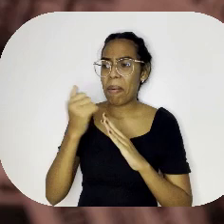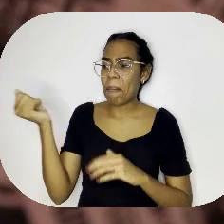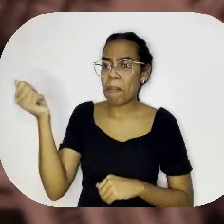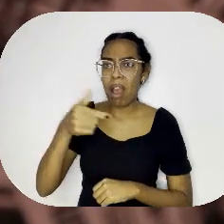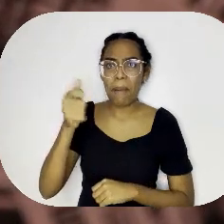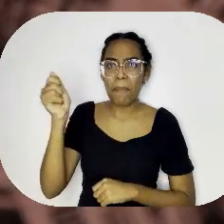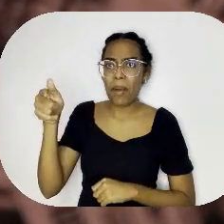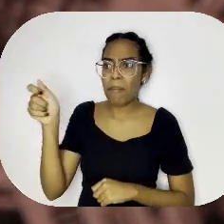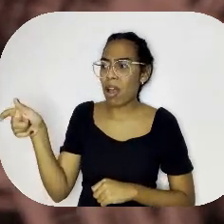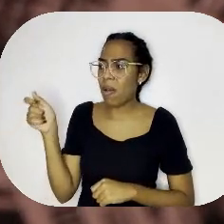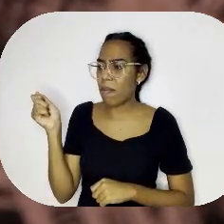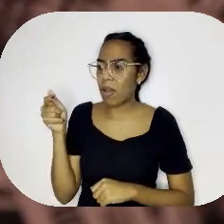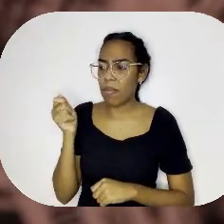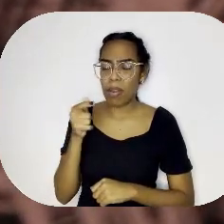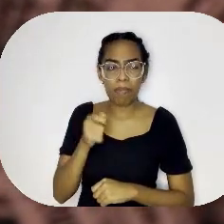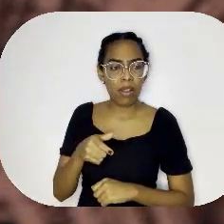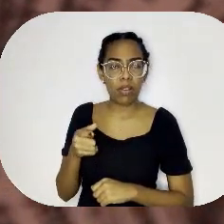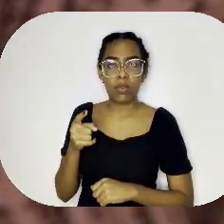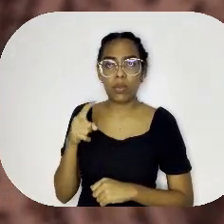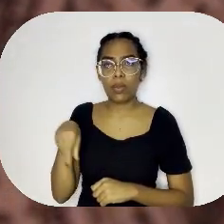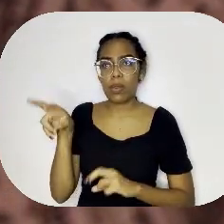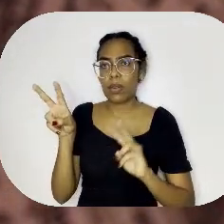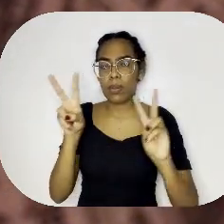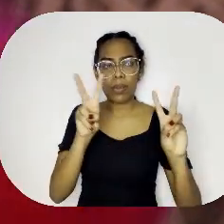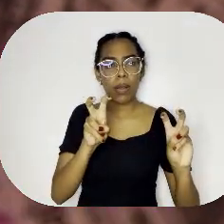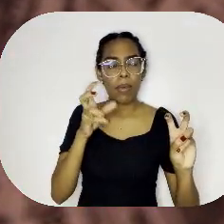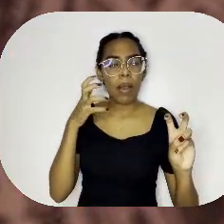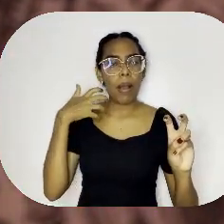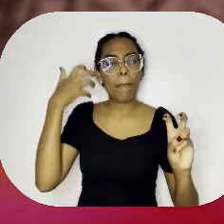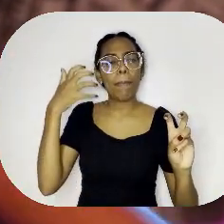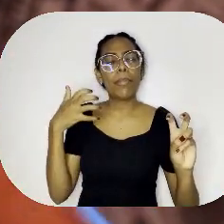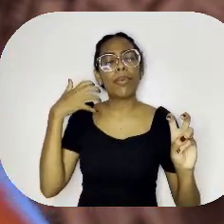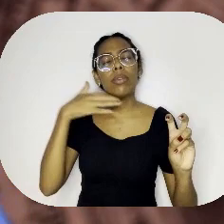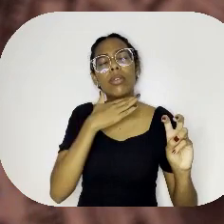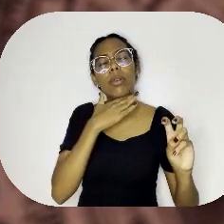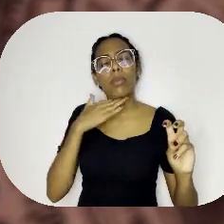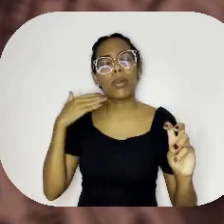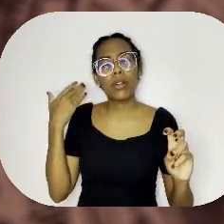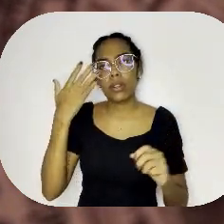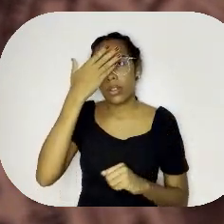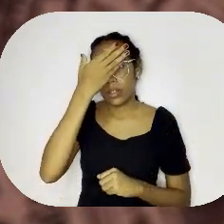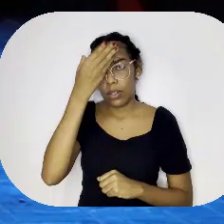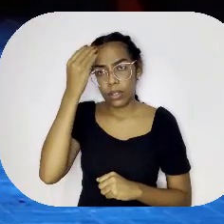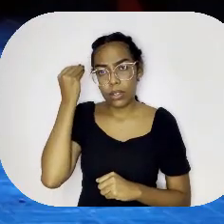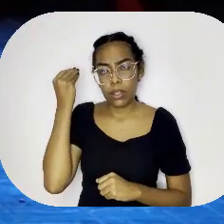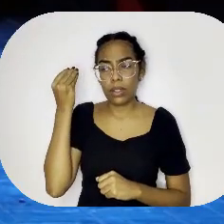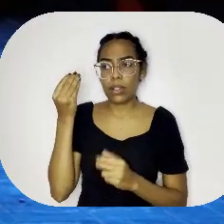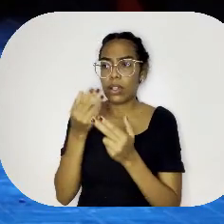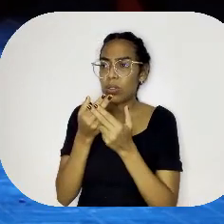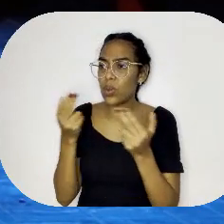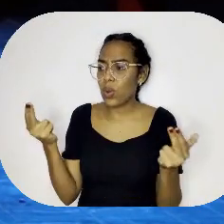Escuta aquela poesia do Cruz e Souza. A música da morte esquece. Esquece os atropelos